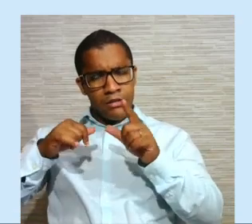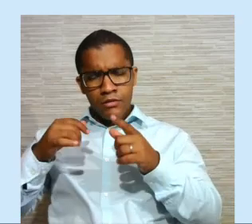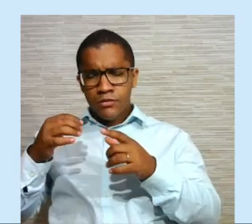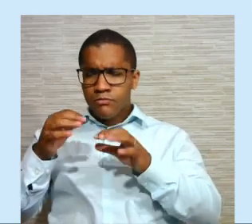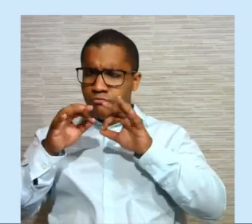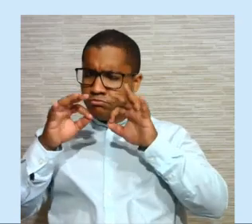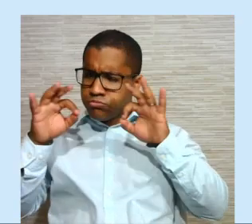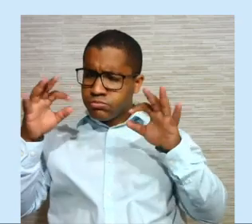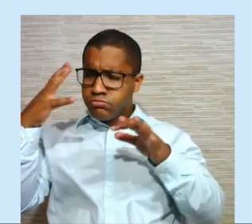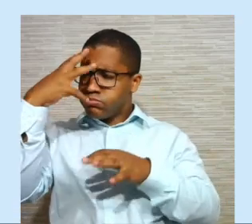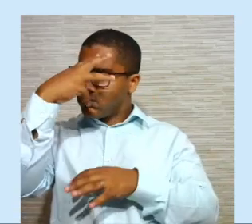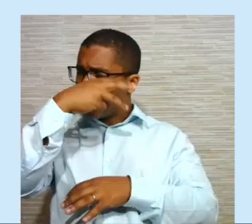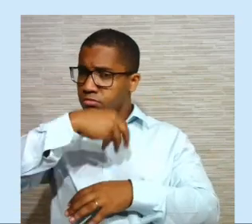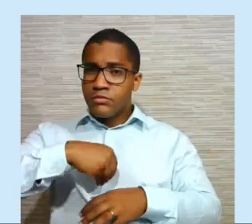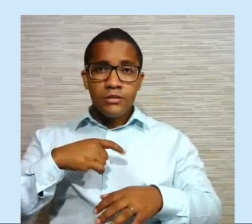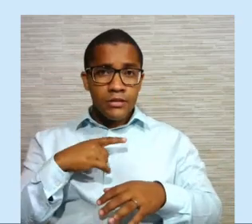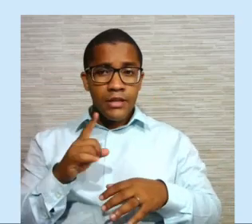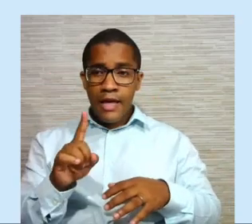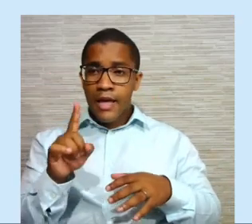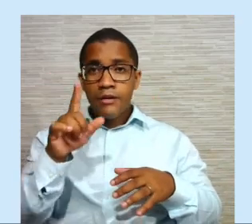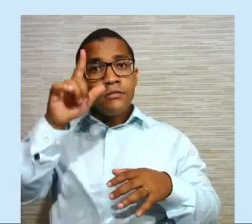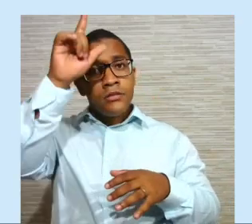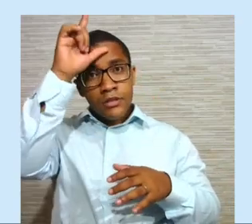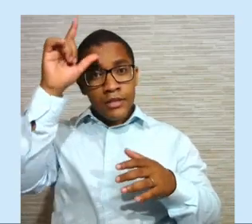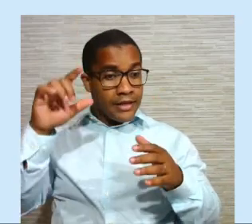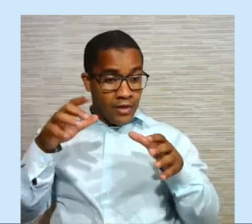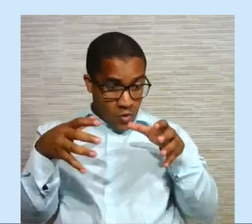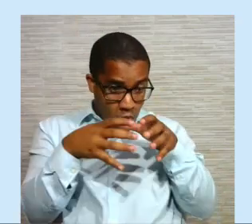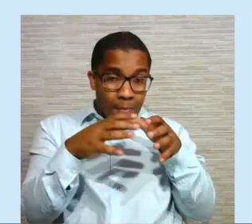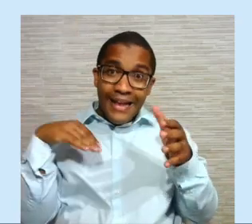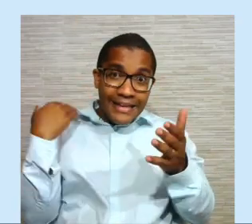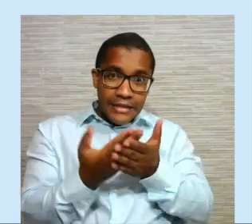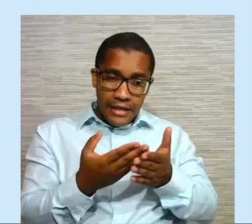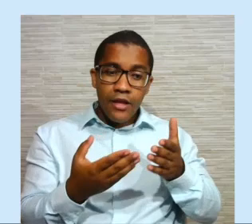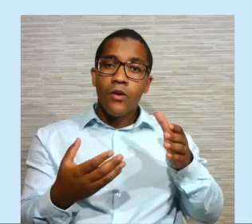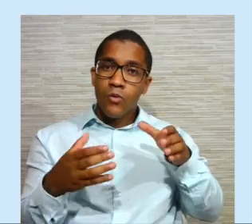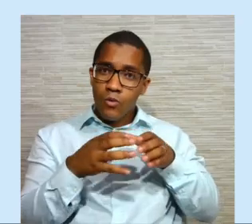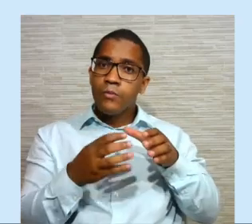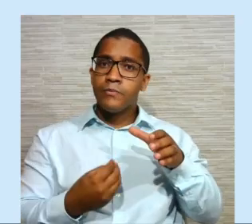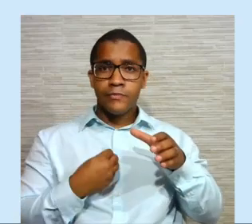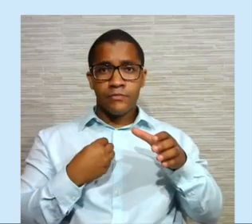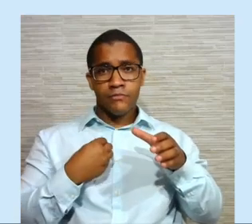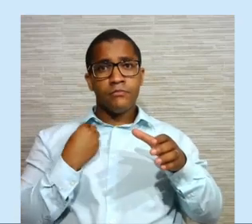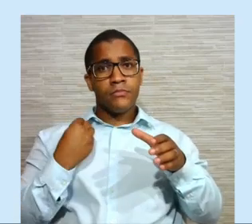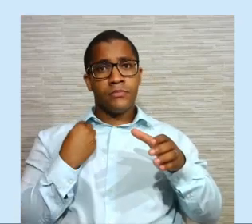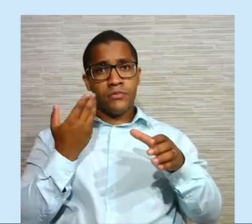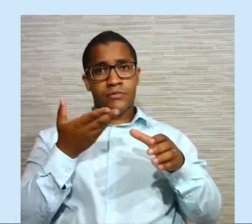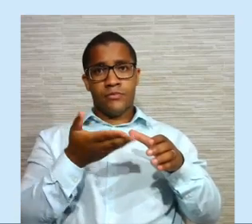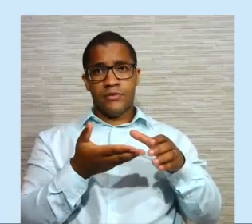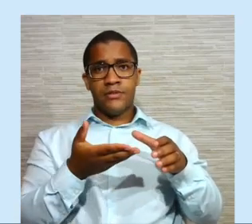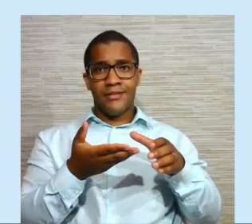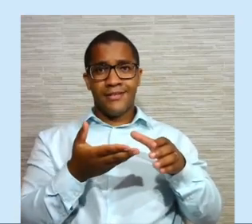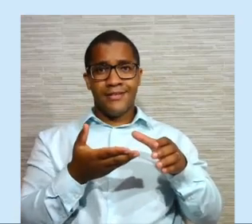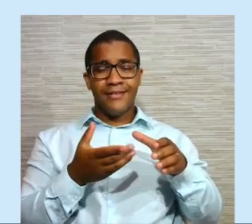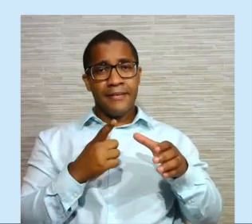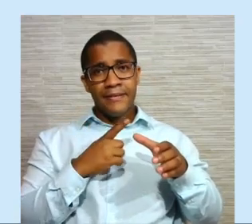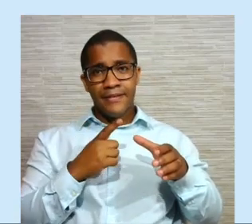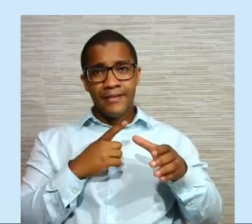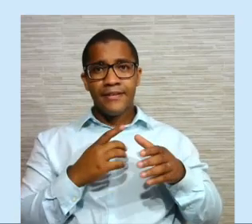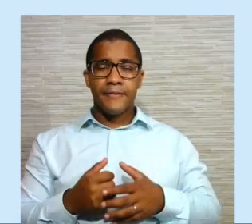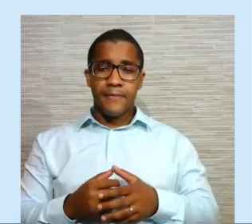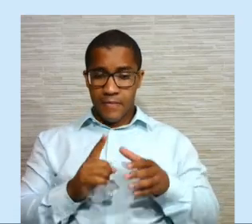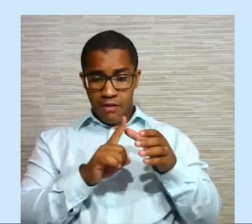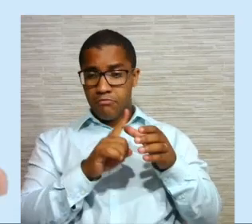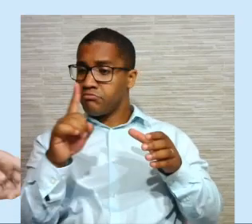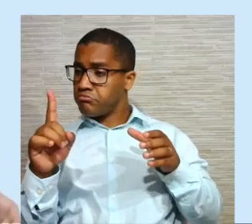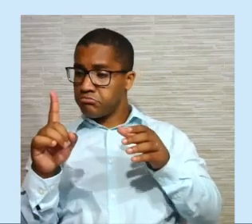maravilhosas, né, e ele foi líder de uma das bandas que ainda hoje está na ativa, né, e que sobreviveu mesmo